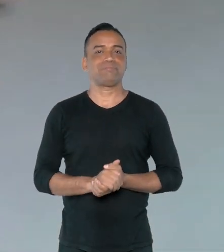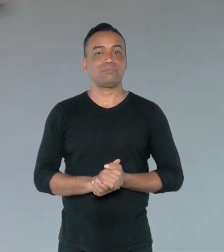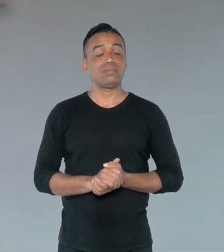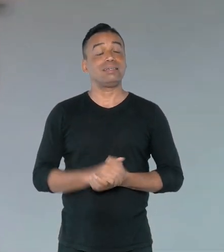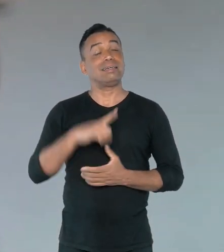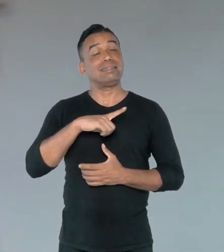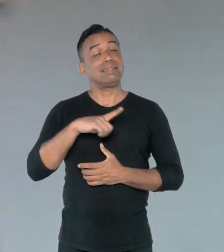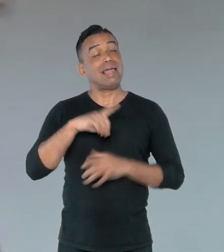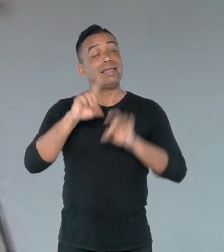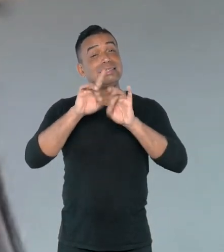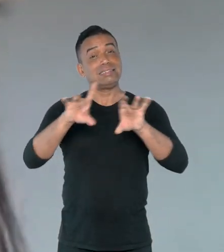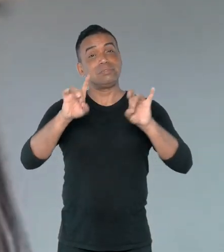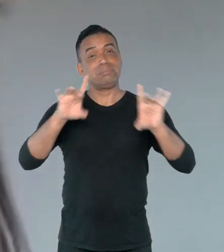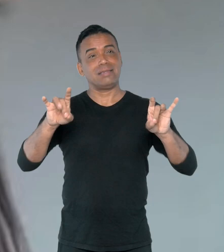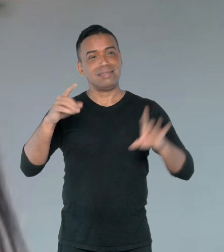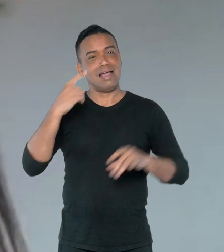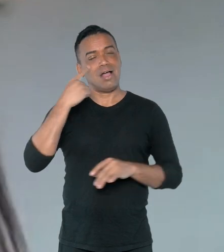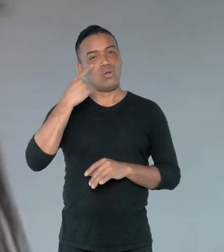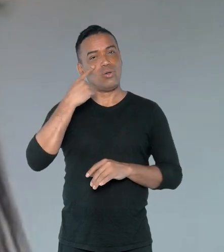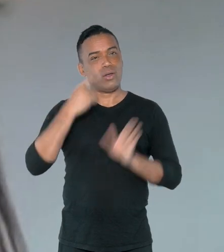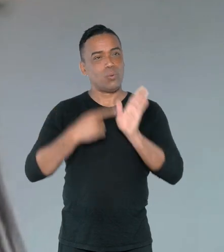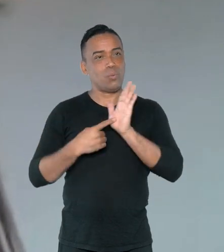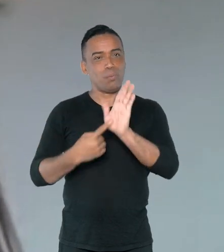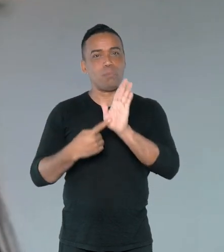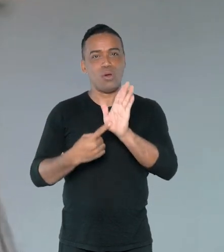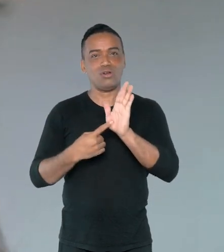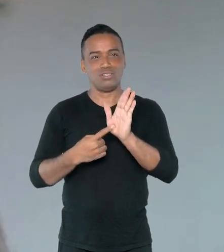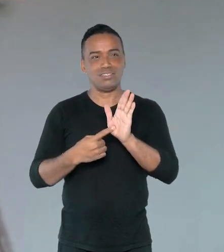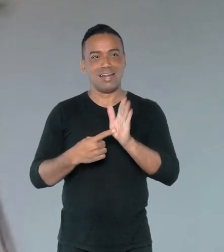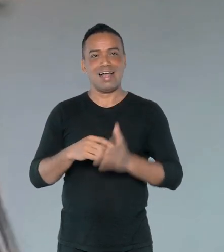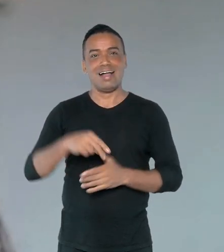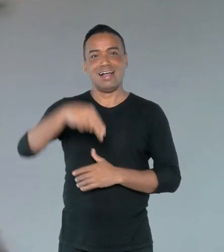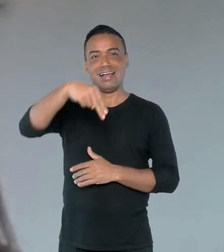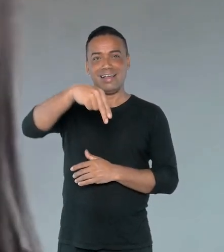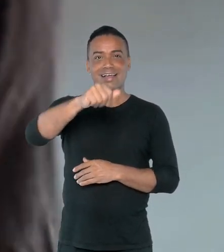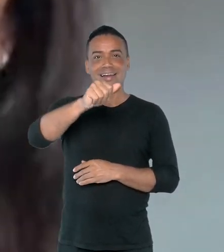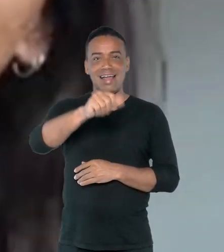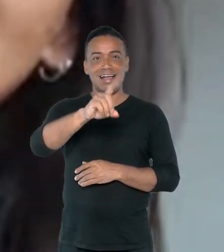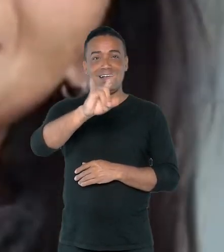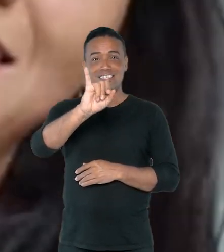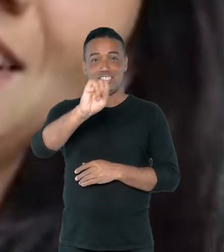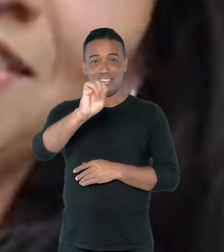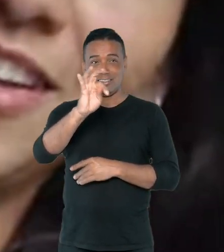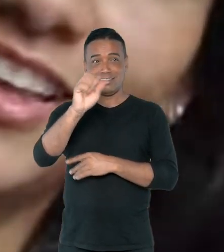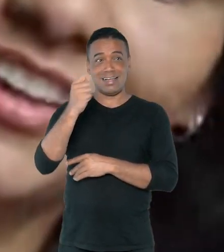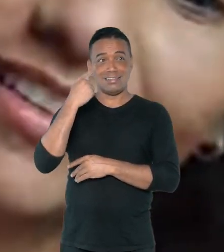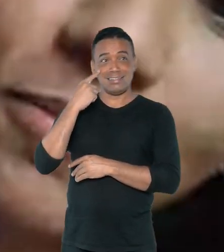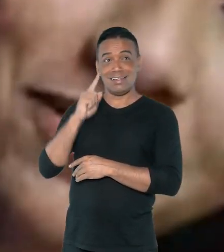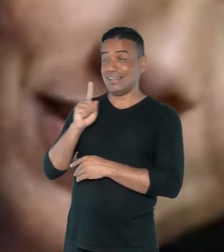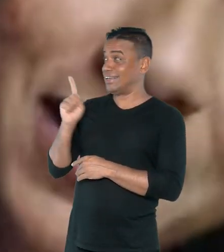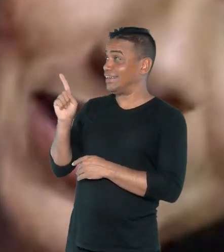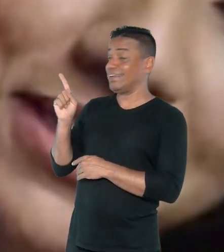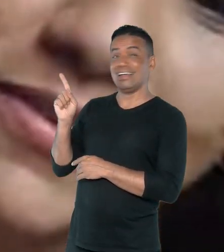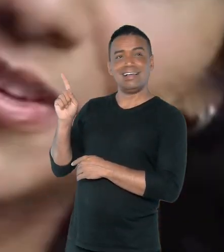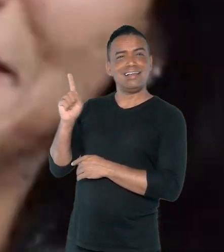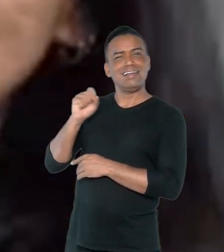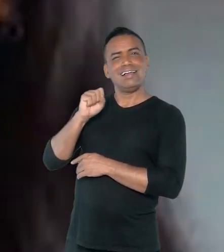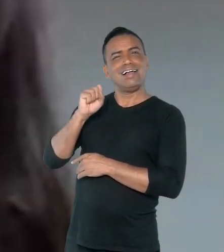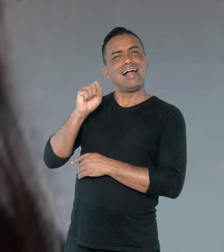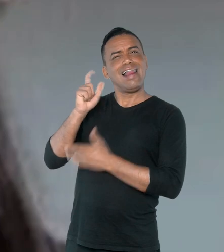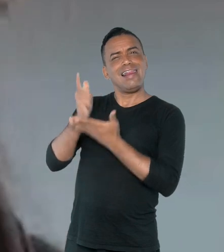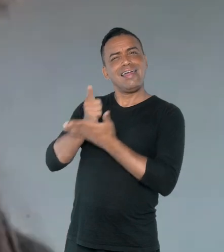que eu até separei aqui para mostrar, que é o Nadistas e Tudistas, que é esse livro aqui que está bem